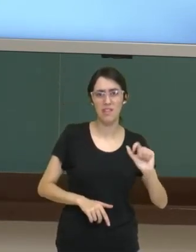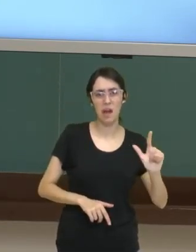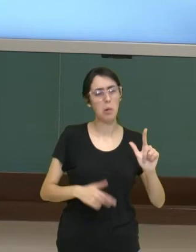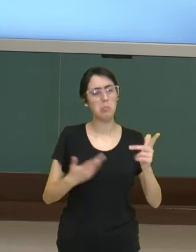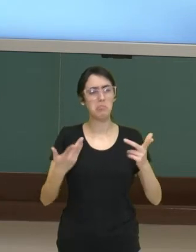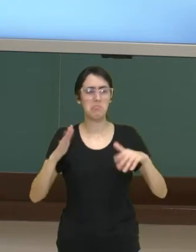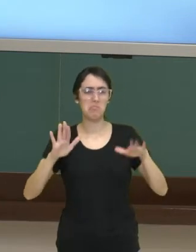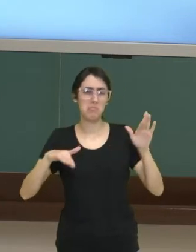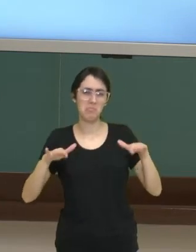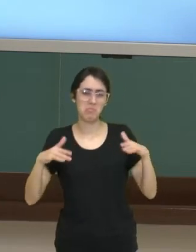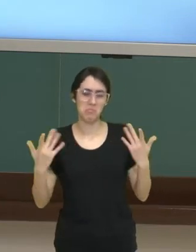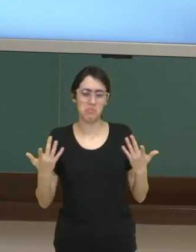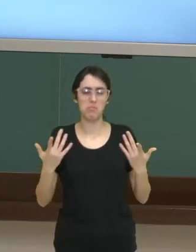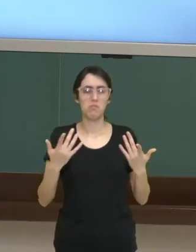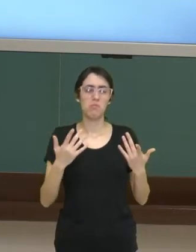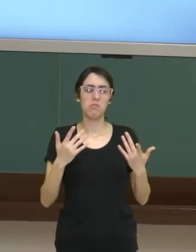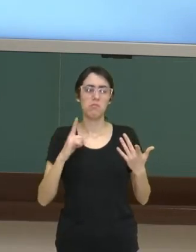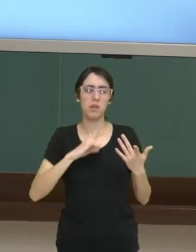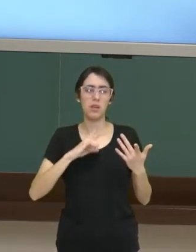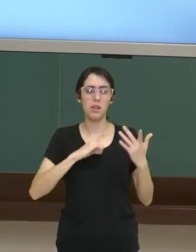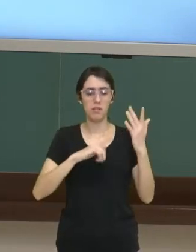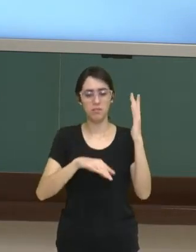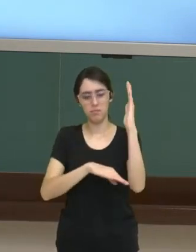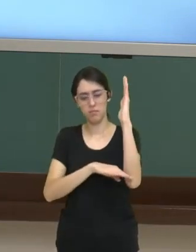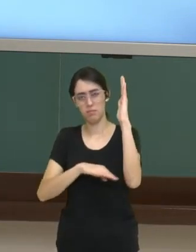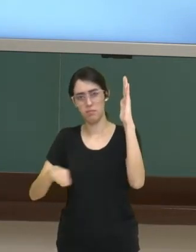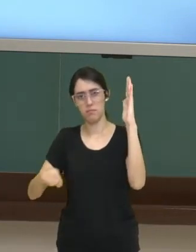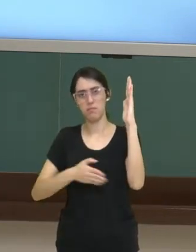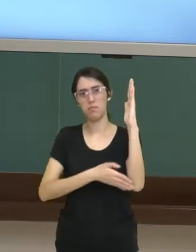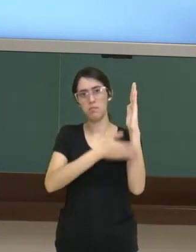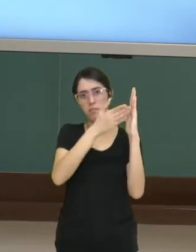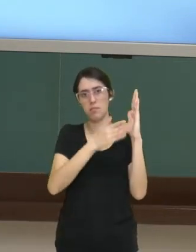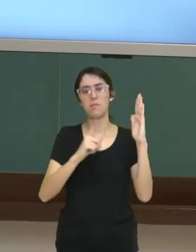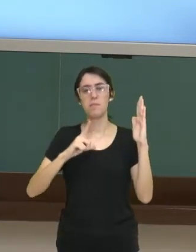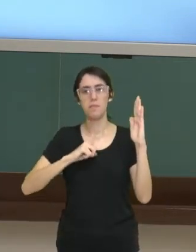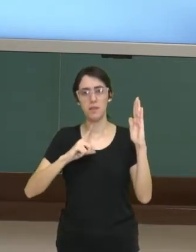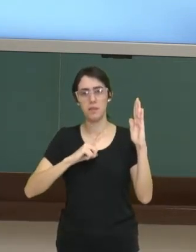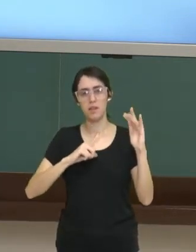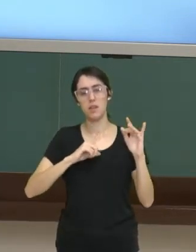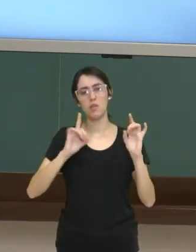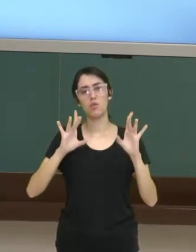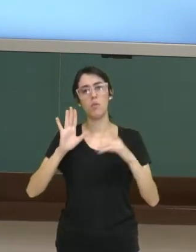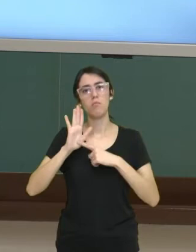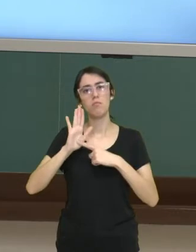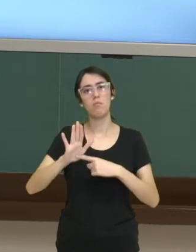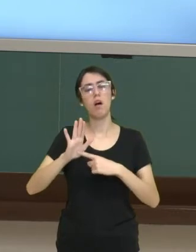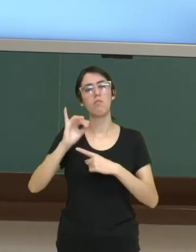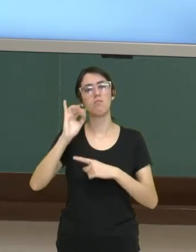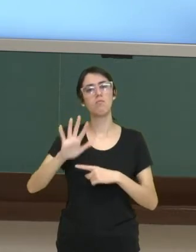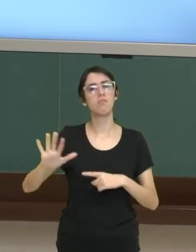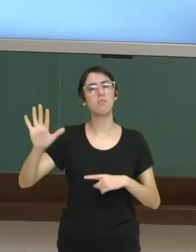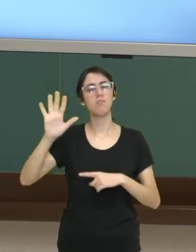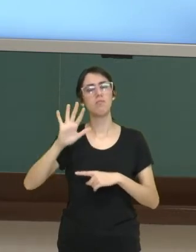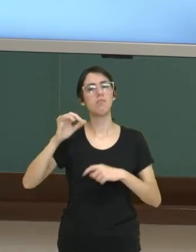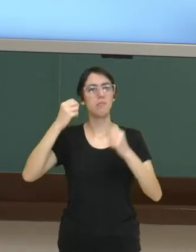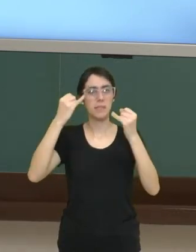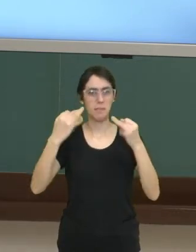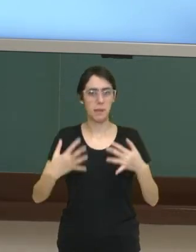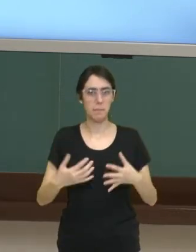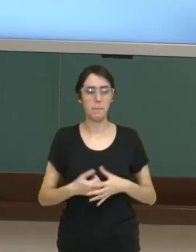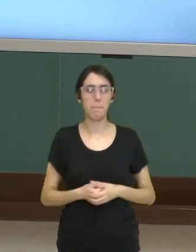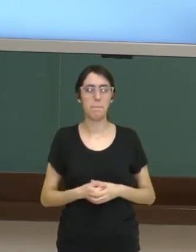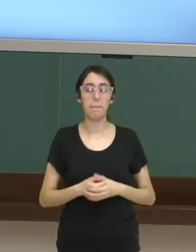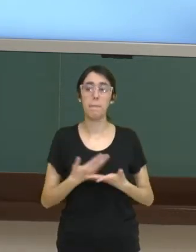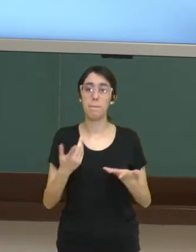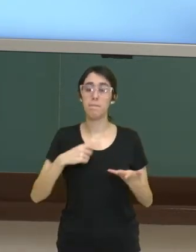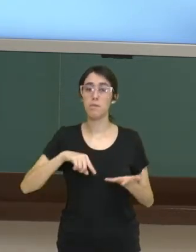eixo vertical e eixo horizontal. Mas vocês compreendem que é apenas uma localização para a gente conversar sobre ele. E a gente